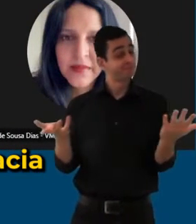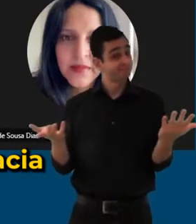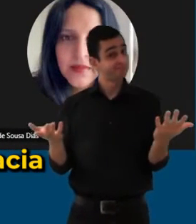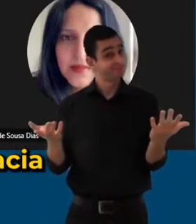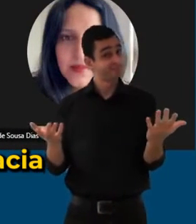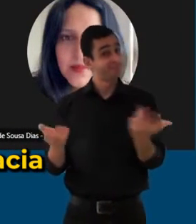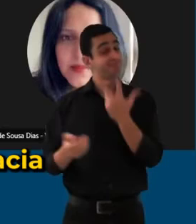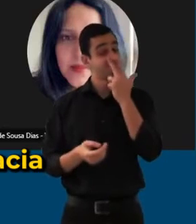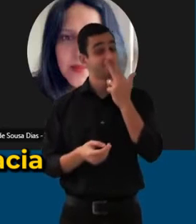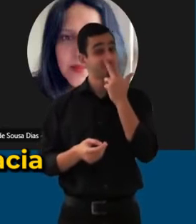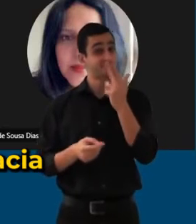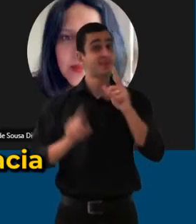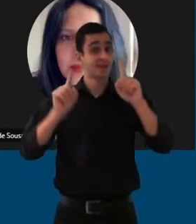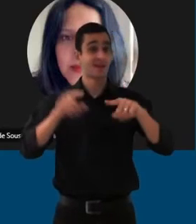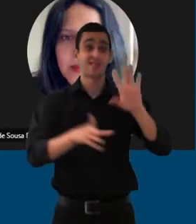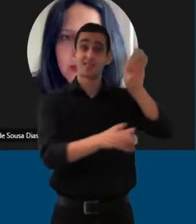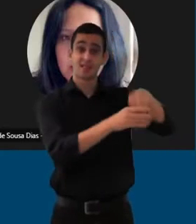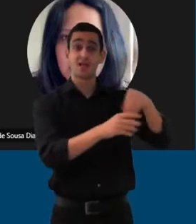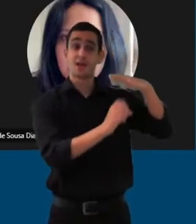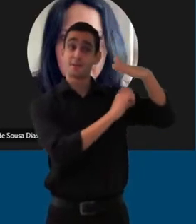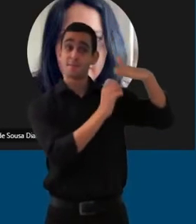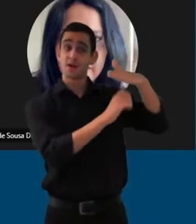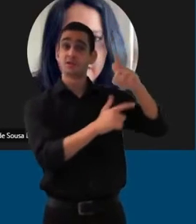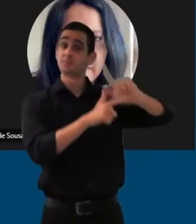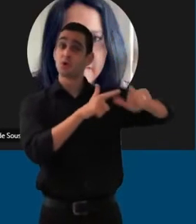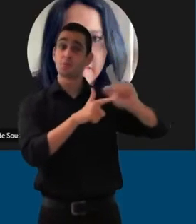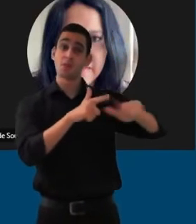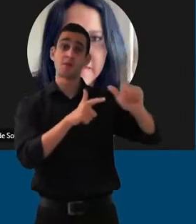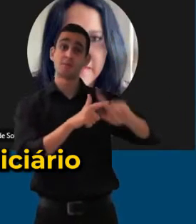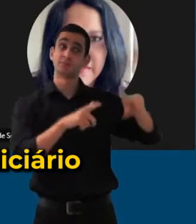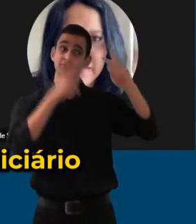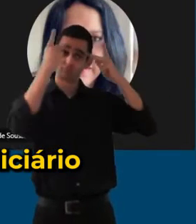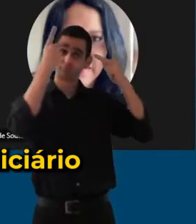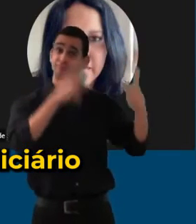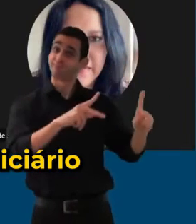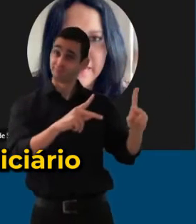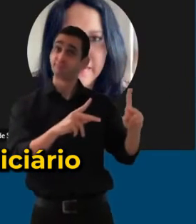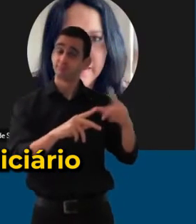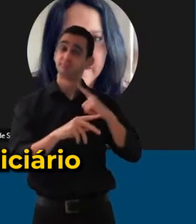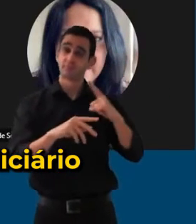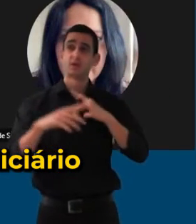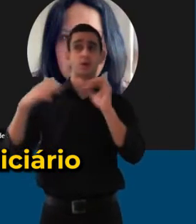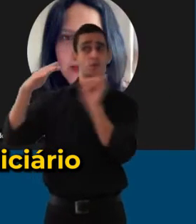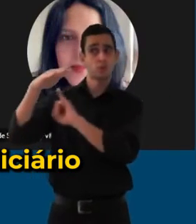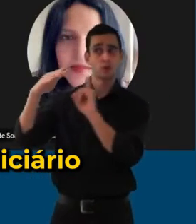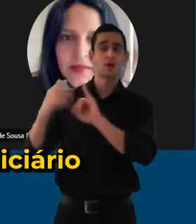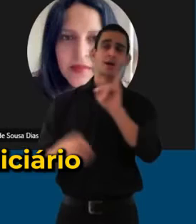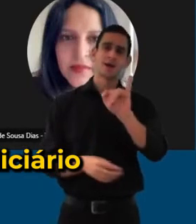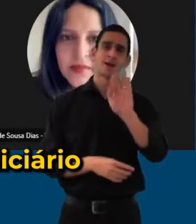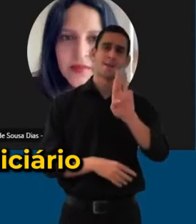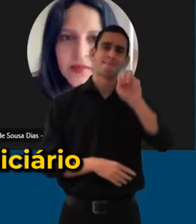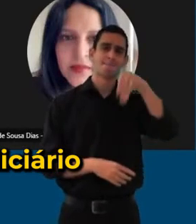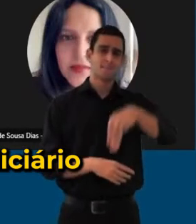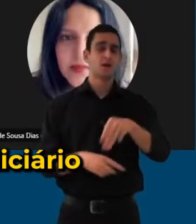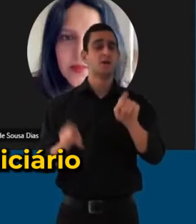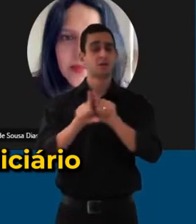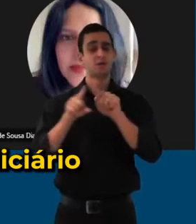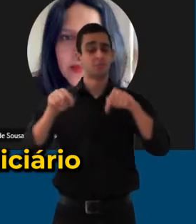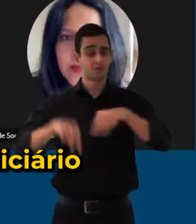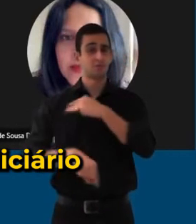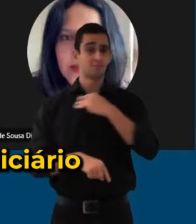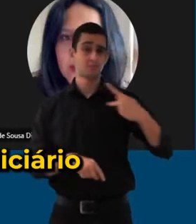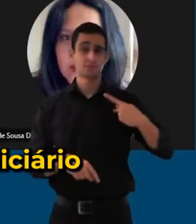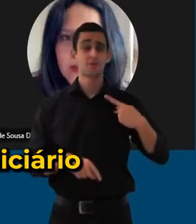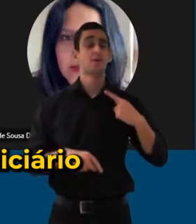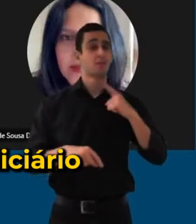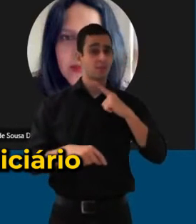uma burocracia administrativa. Eu entendo isso. O IBRAM tem, o Ministério Público tem, o Judiciário